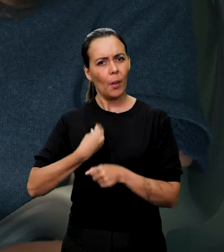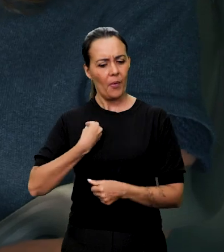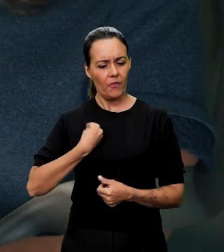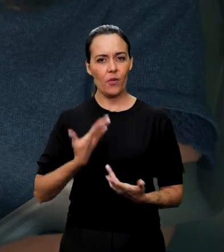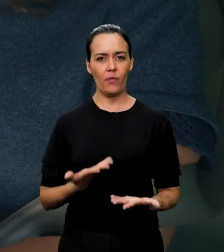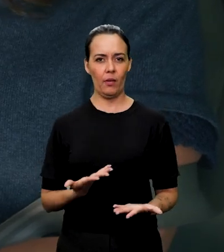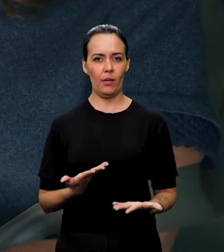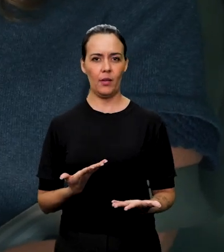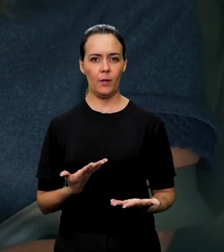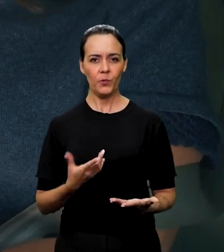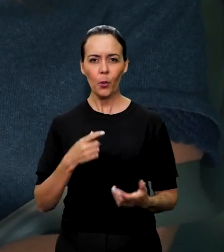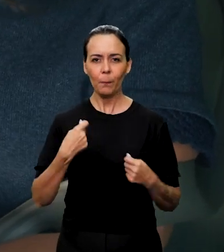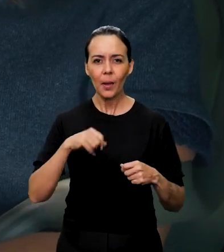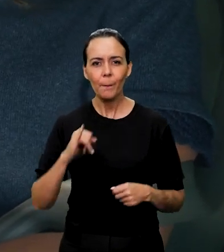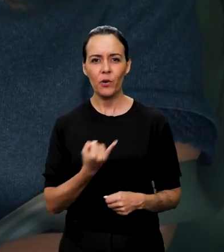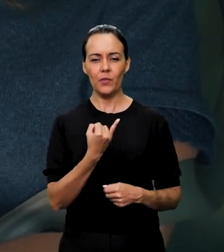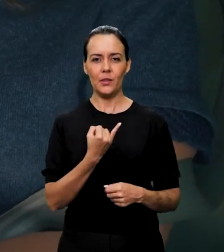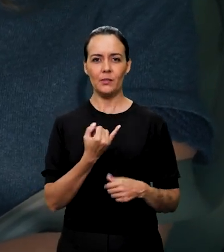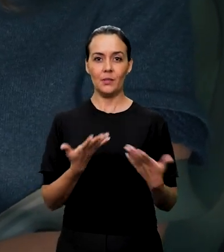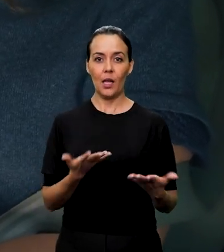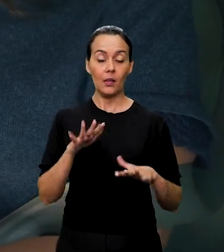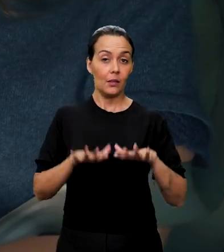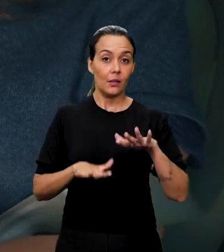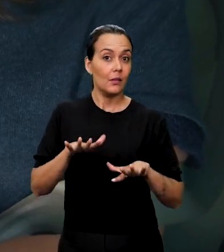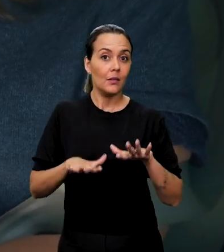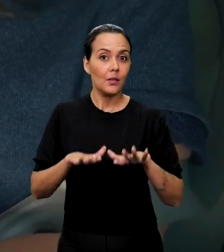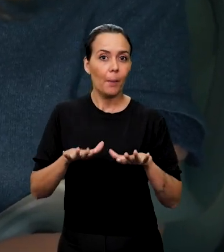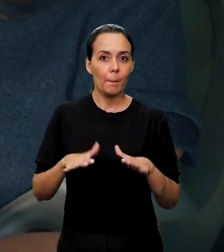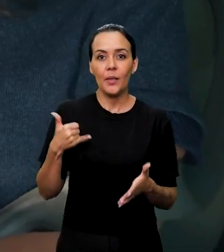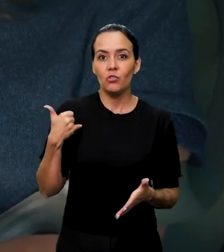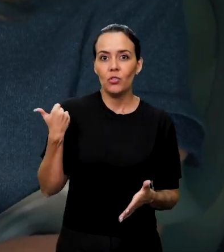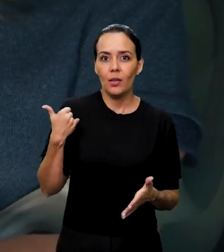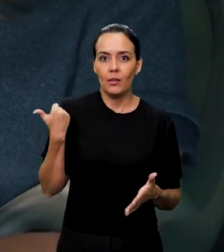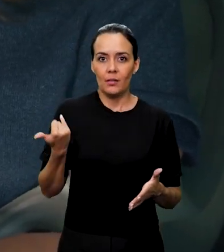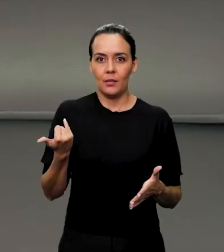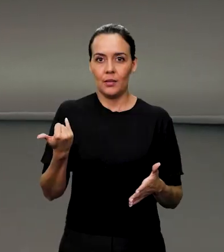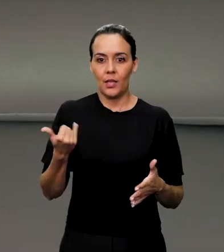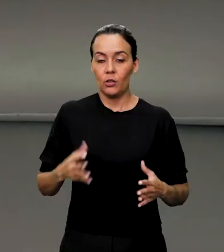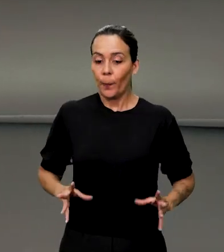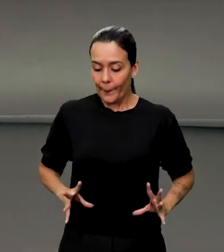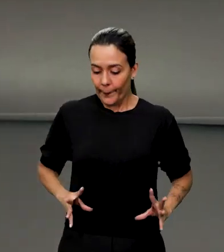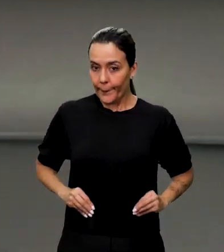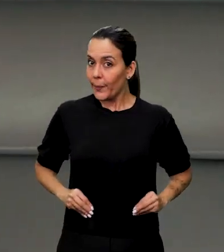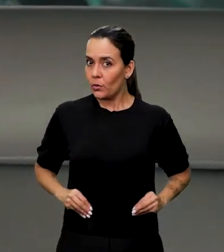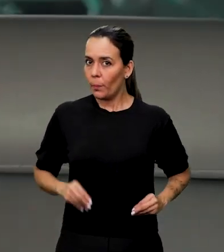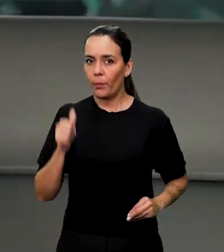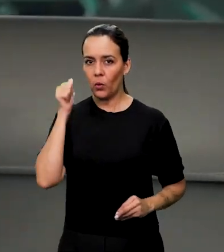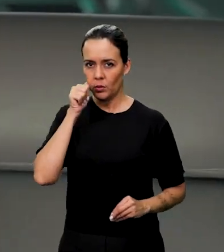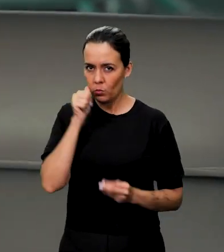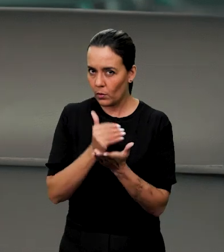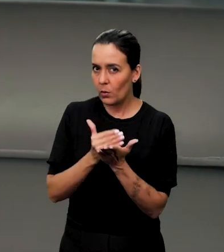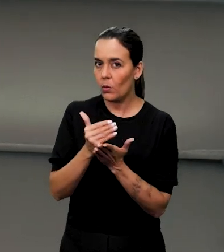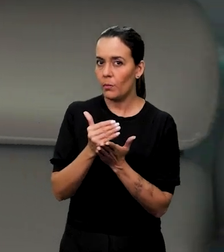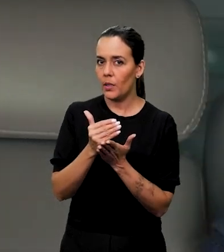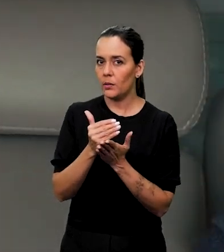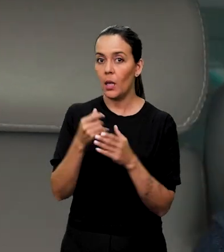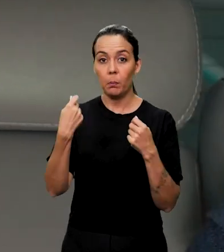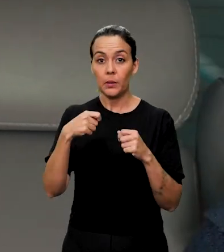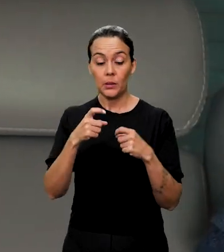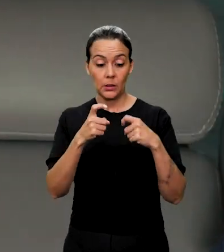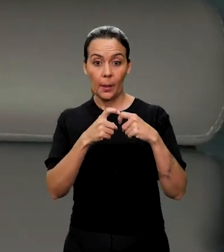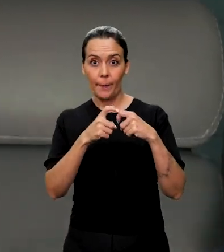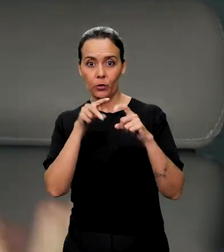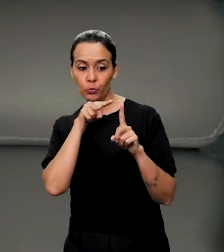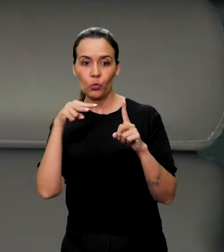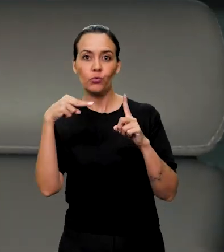de repente, às vezes metade da vida, dependendo da idade que essa mulher ela entra na menopausa. E eu acho que é muito importante até do ponto de vista médico, agora eu estou olhando,